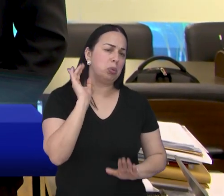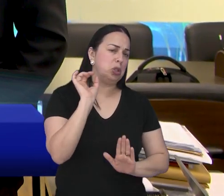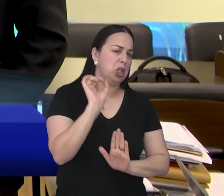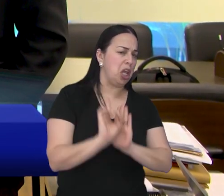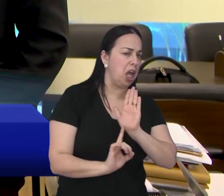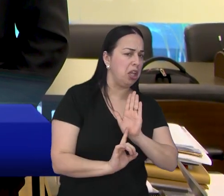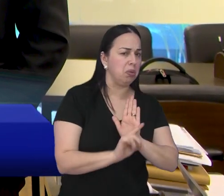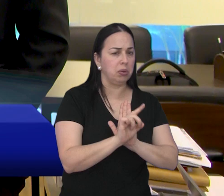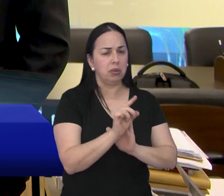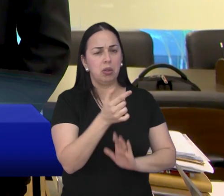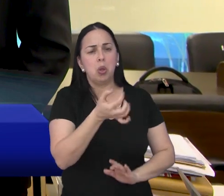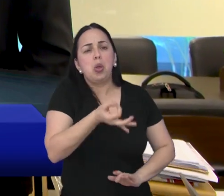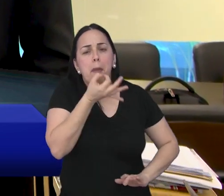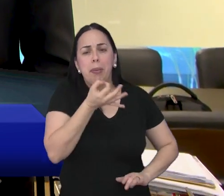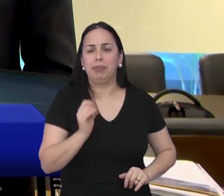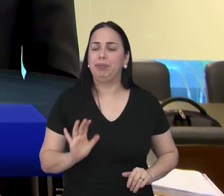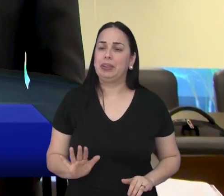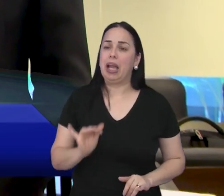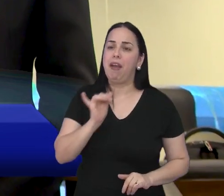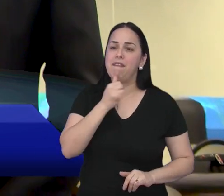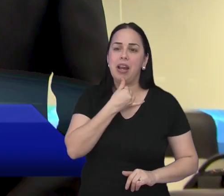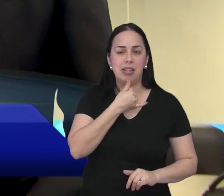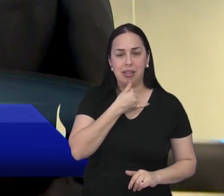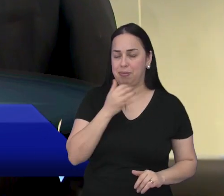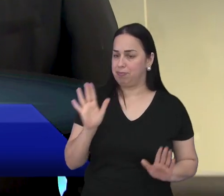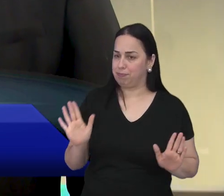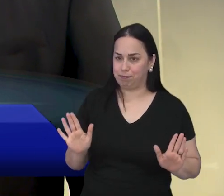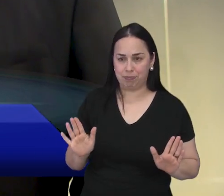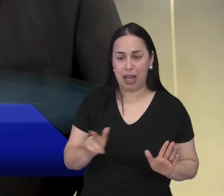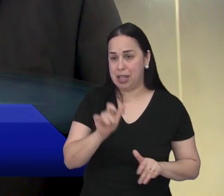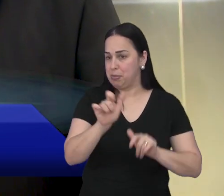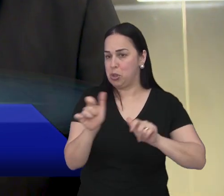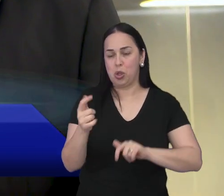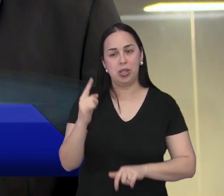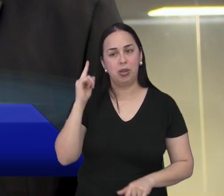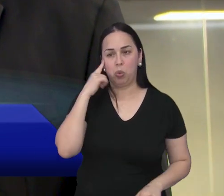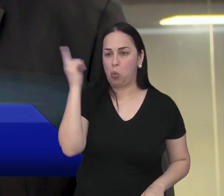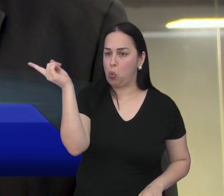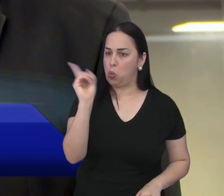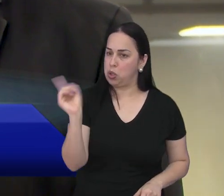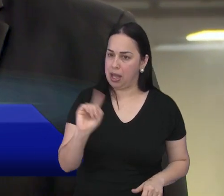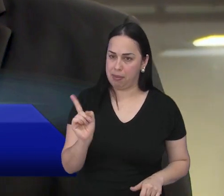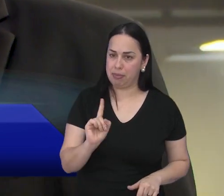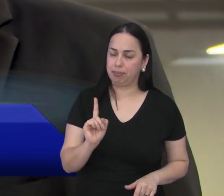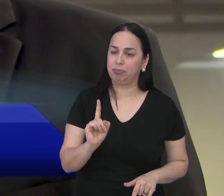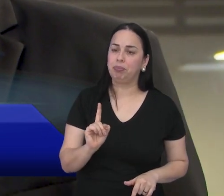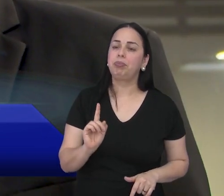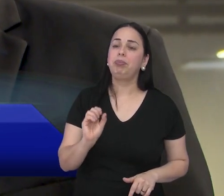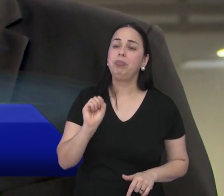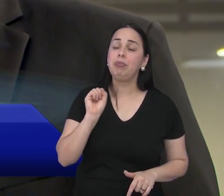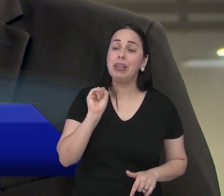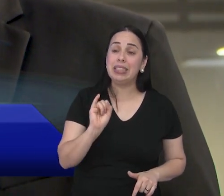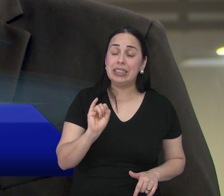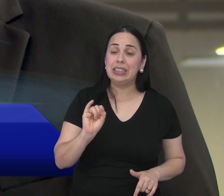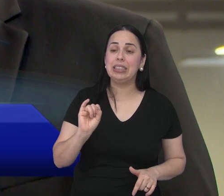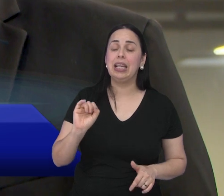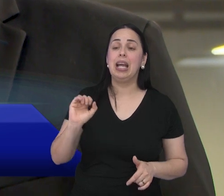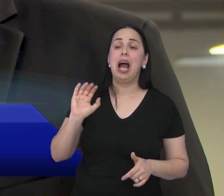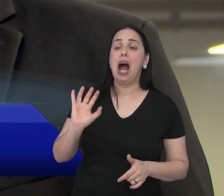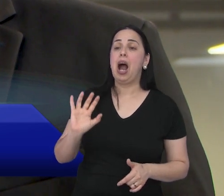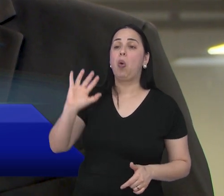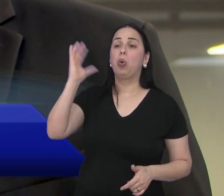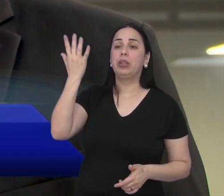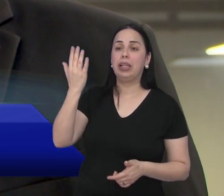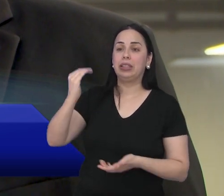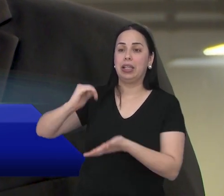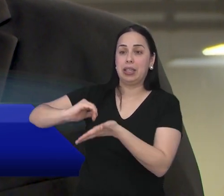sabem como funciona? Como que você entende isso? Infelizmente, não tem tanto conhecimento para a população. Quando existe